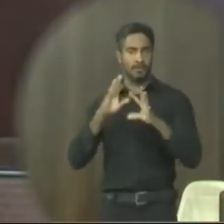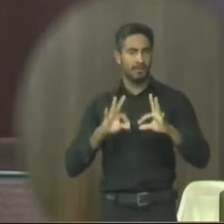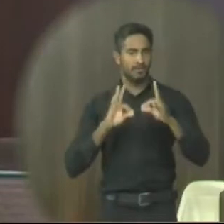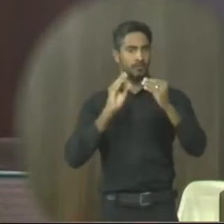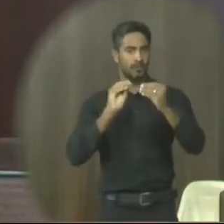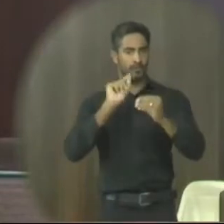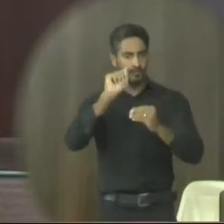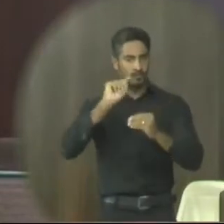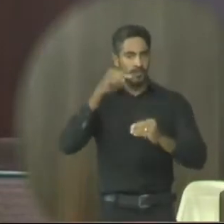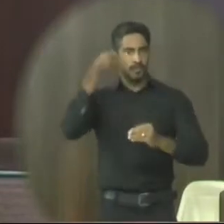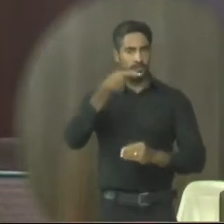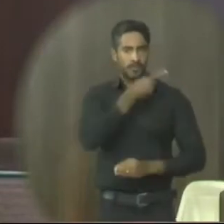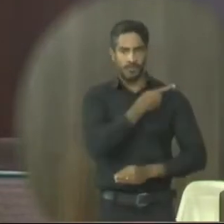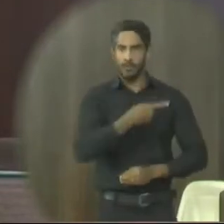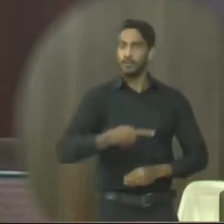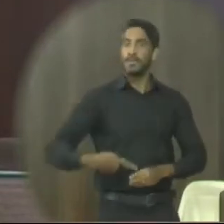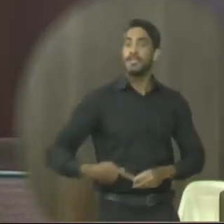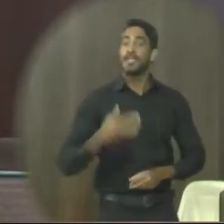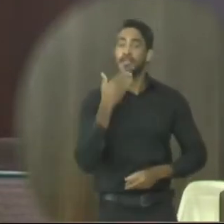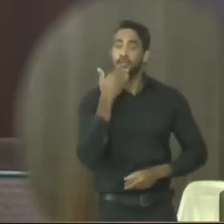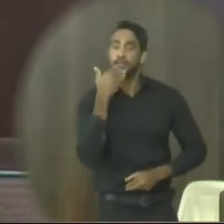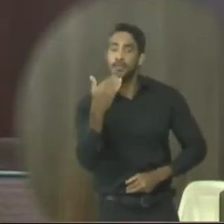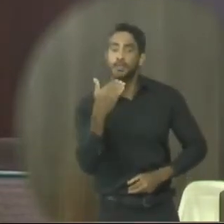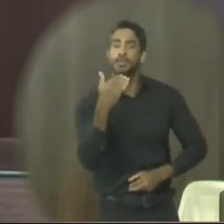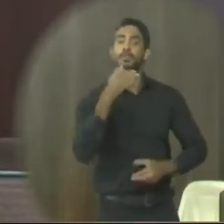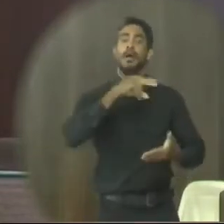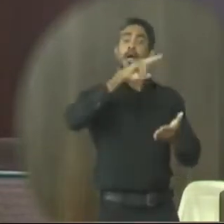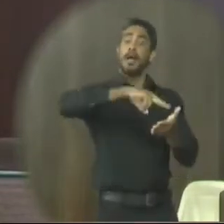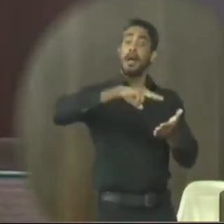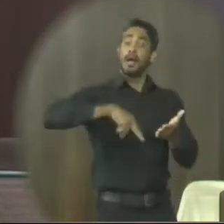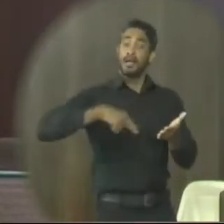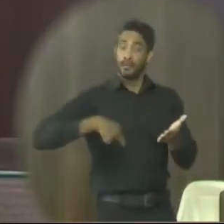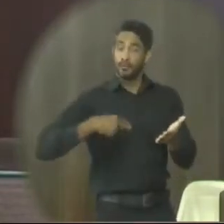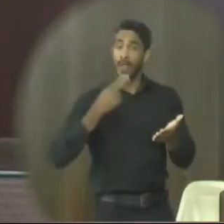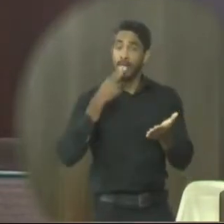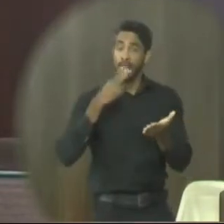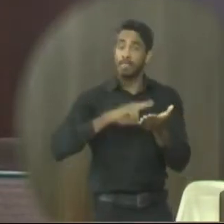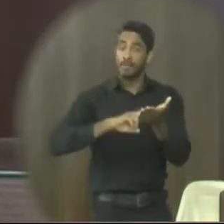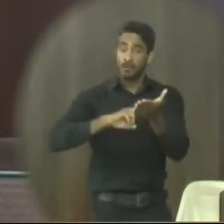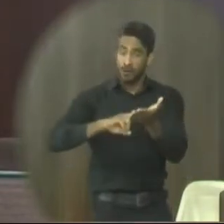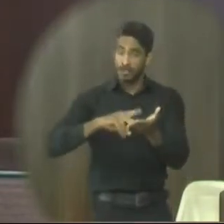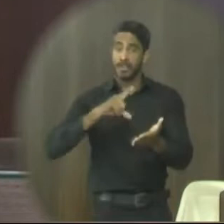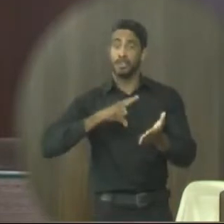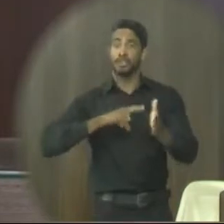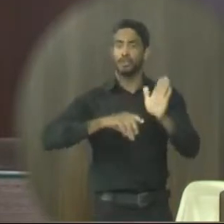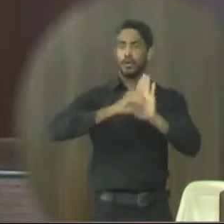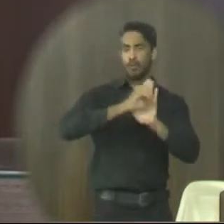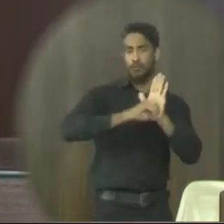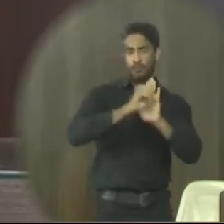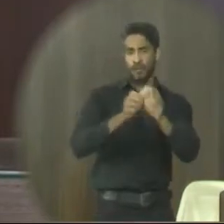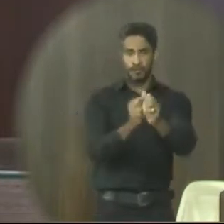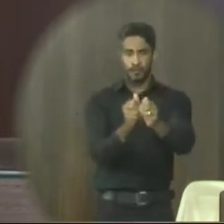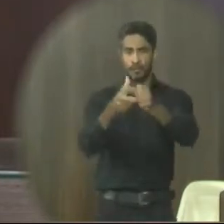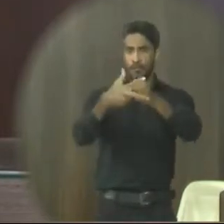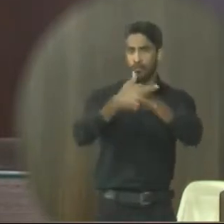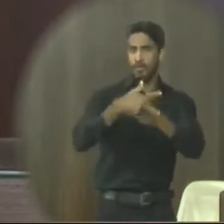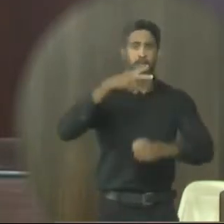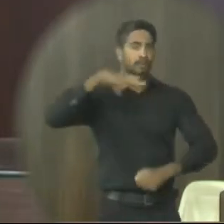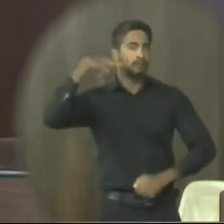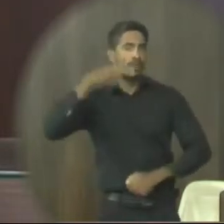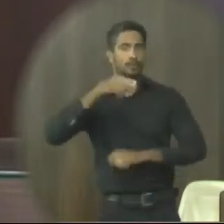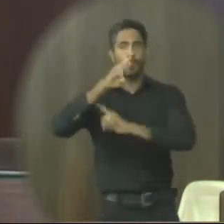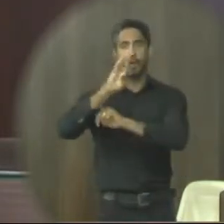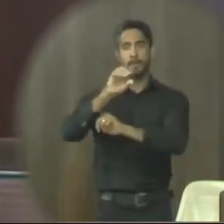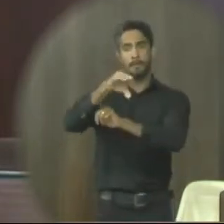senhor presidente solicitou a leitura das correspondências que constou-se o ofício do gabinete do vereador